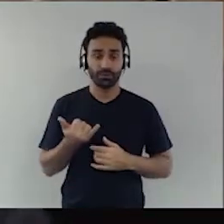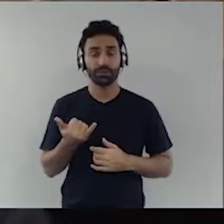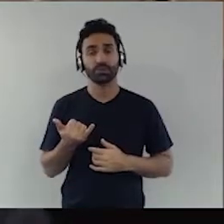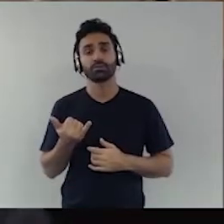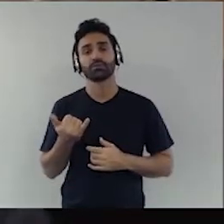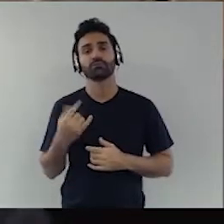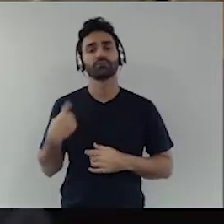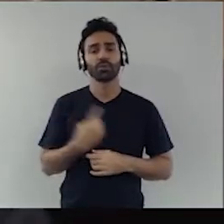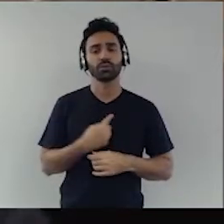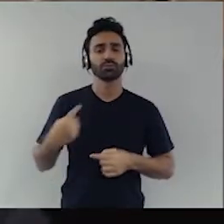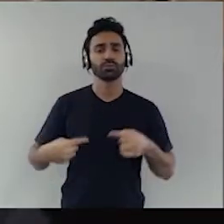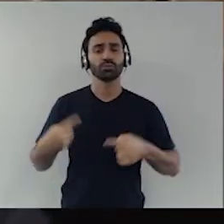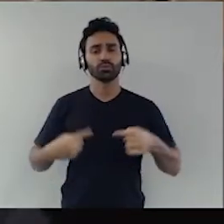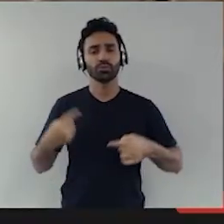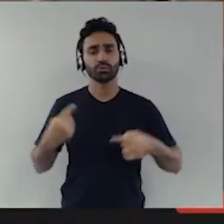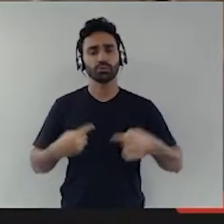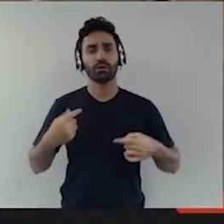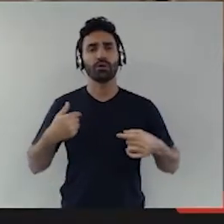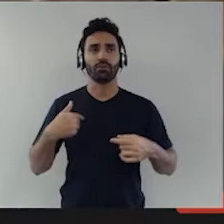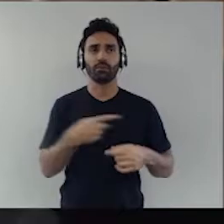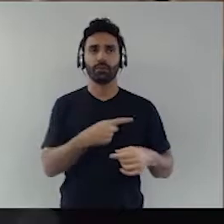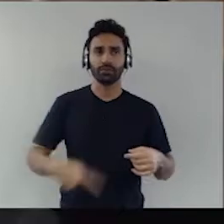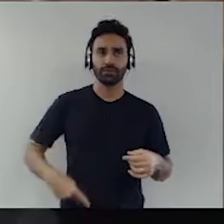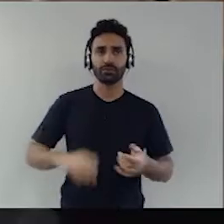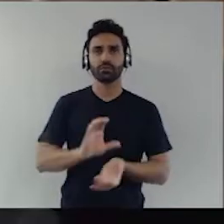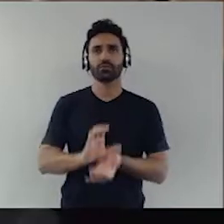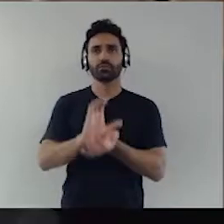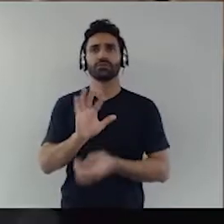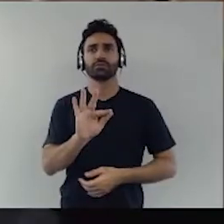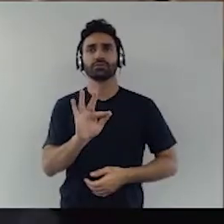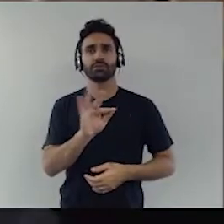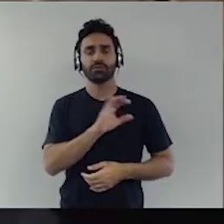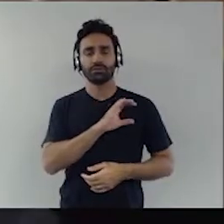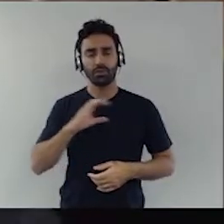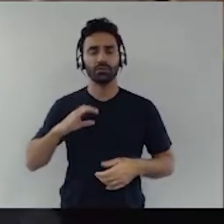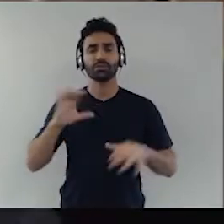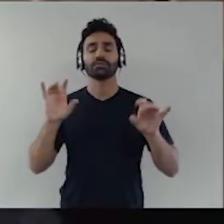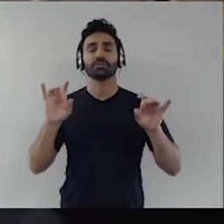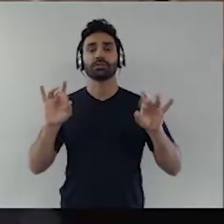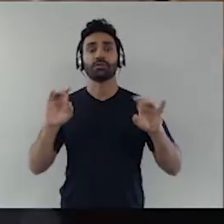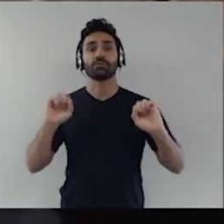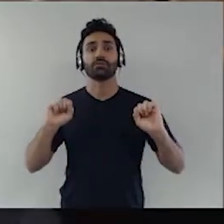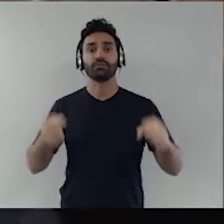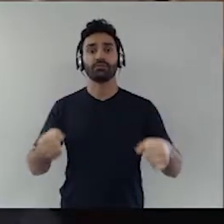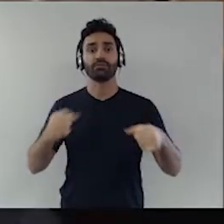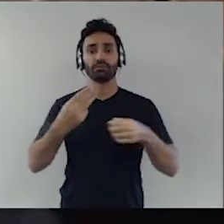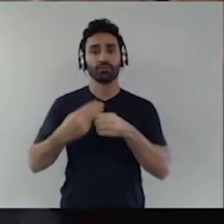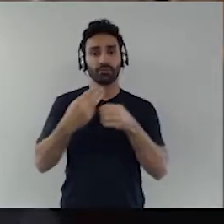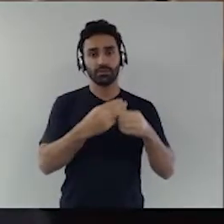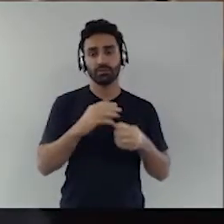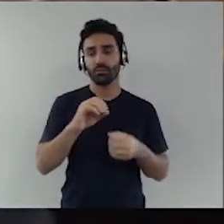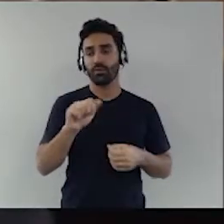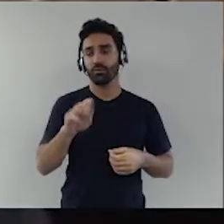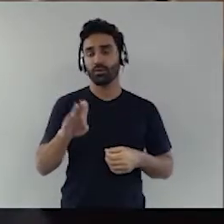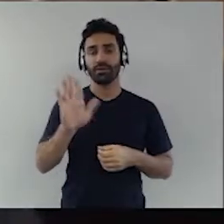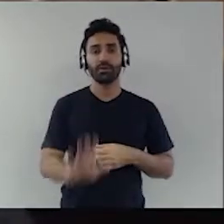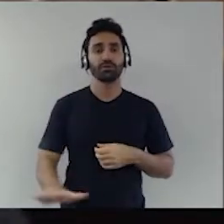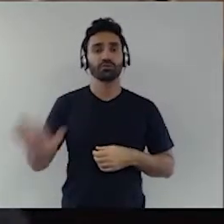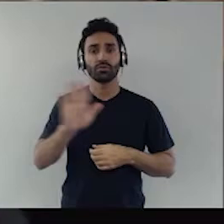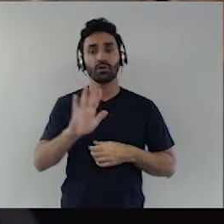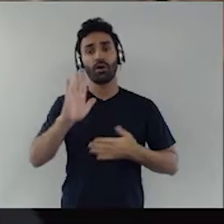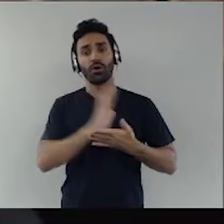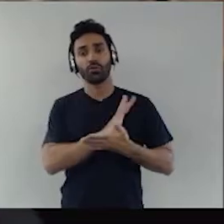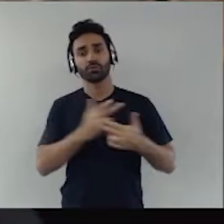estarmos discutindo e também por presidir a Comissão Especial de Defesa dos Municípios da OAB Nacional, alguns pontos que me